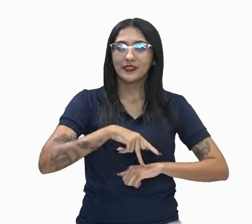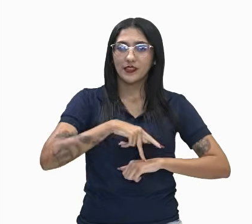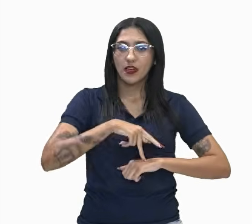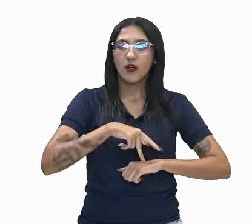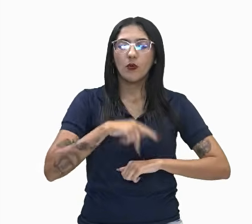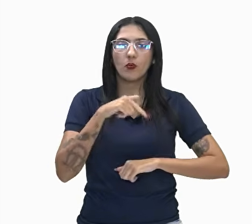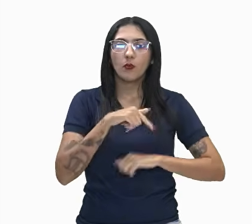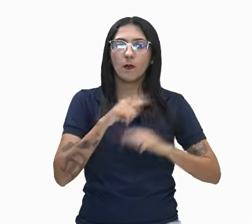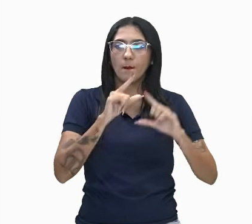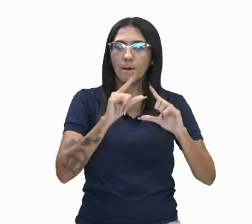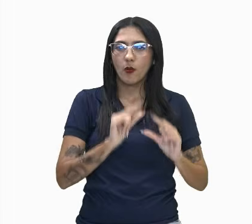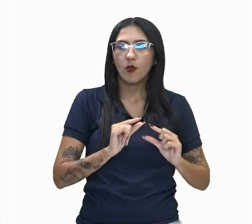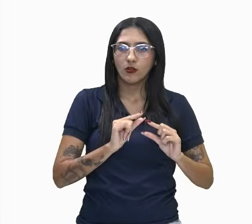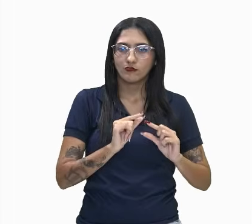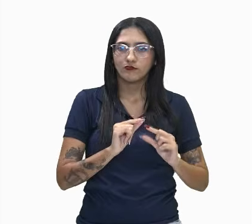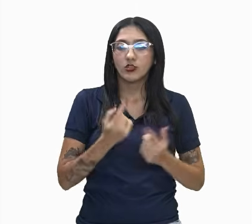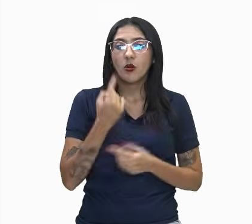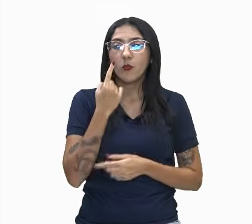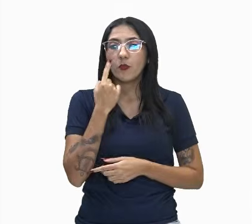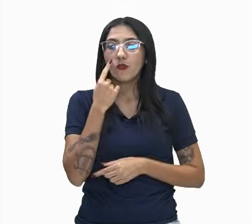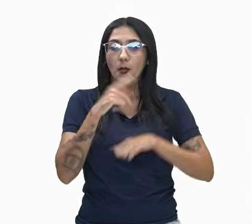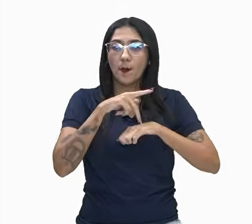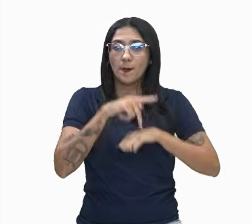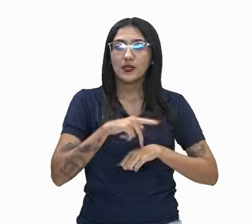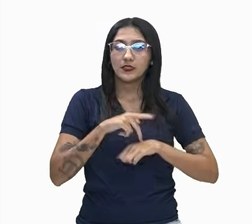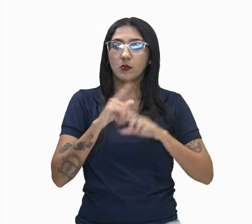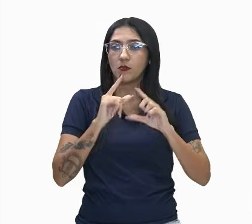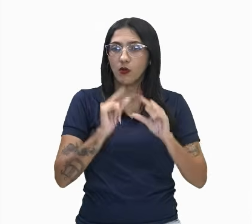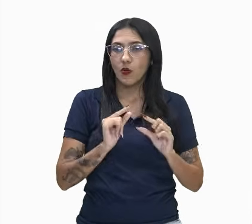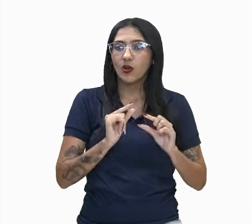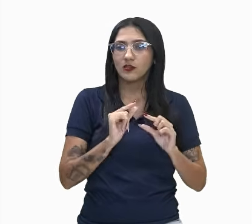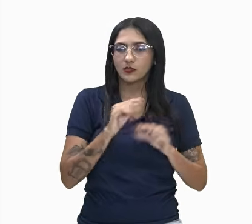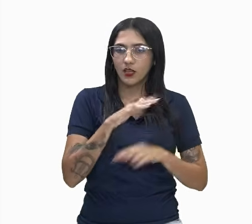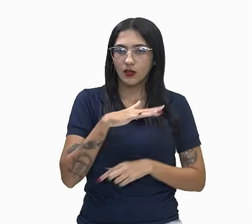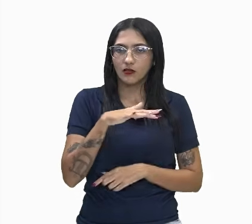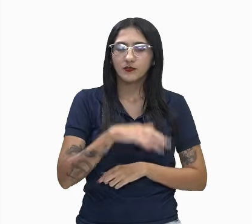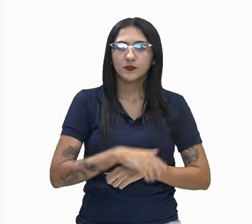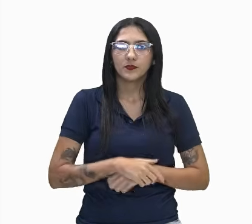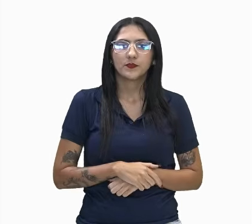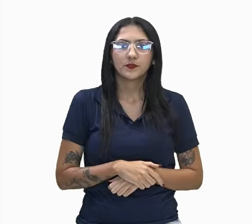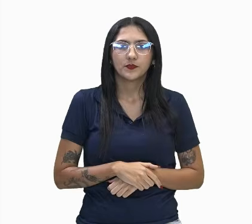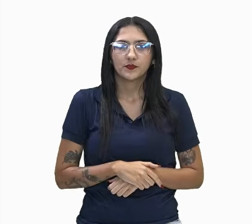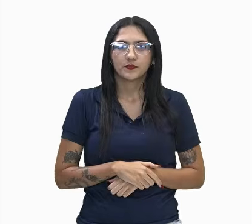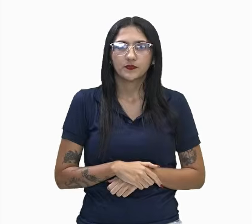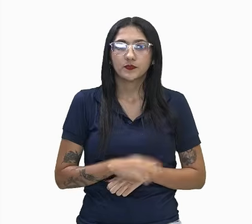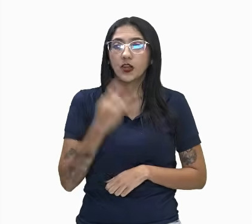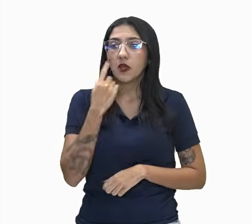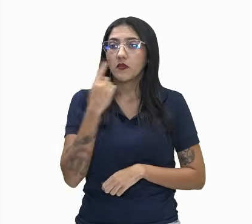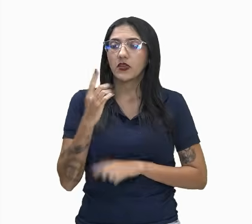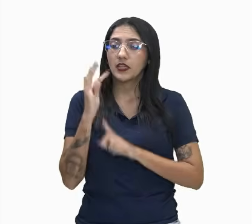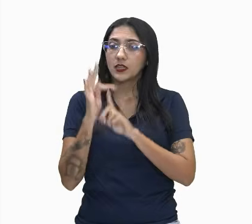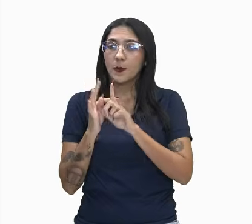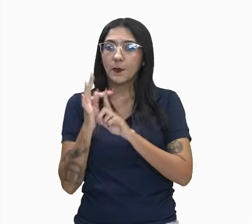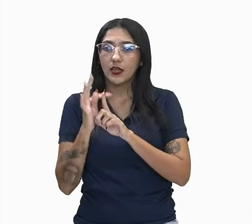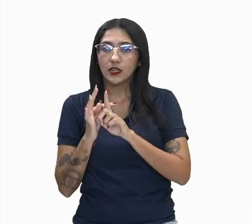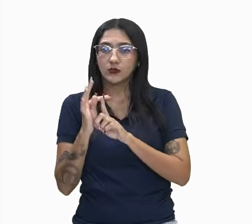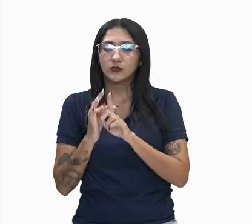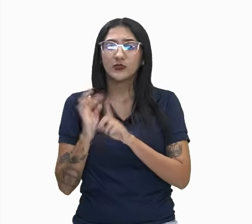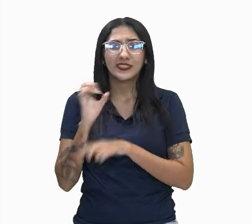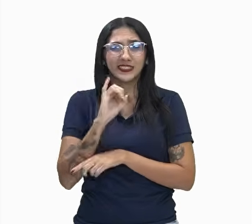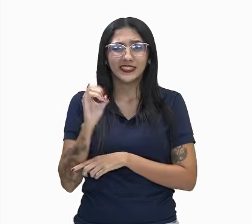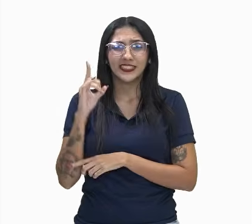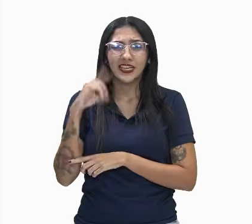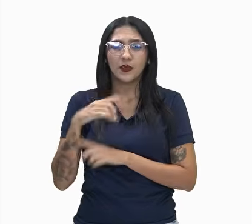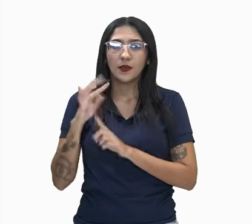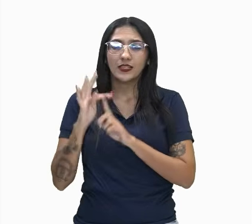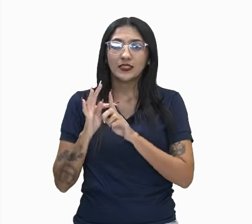diminuir. Então, temos uma menor pressão atmosférica. E já a temperatura, quando ela acaba sendo alta, o